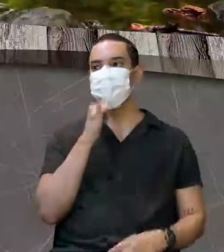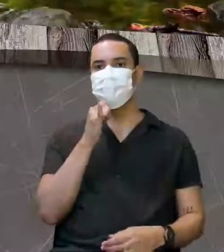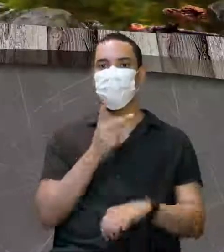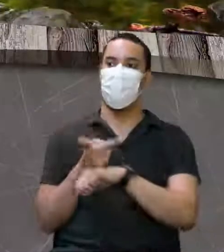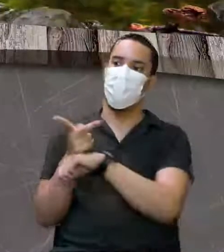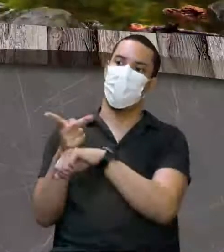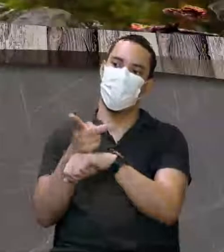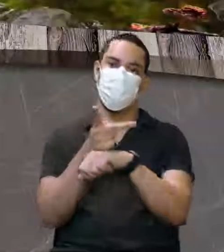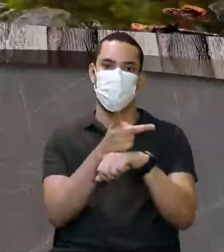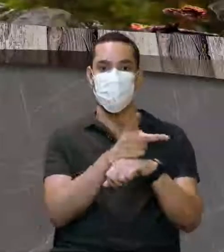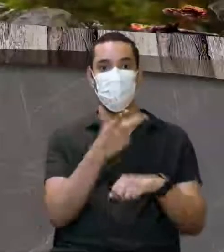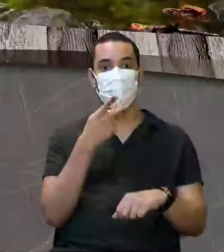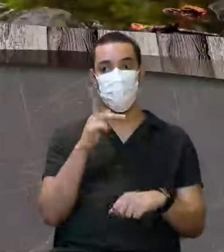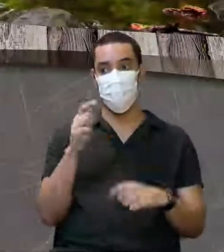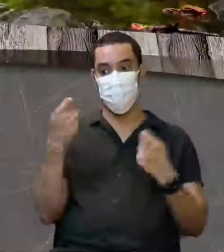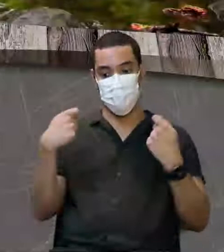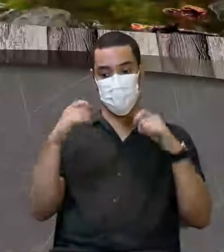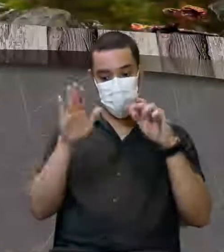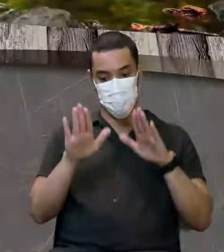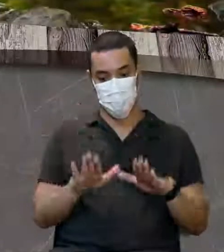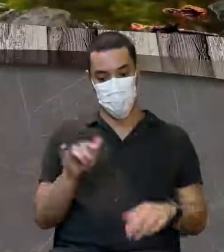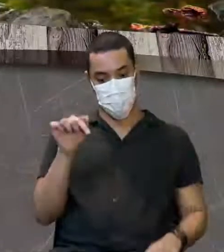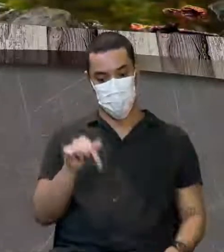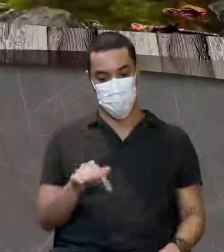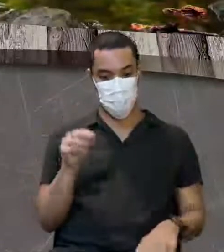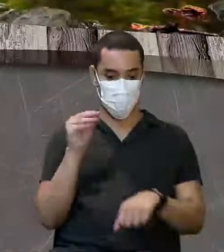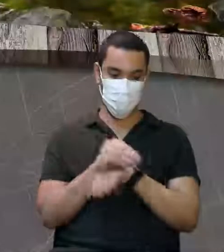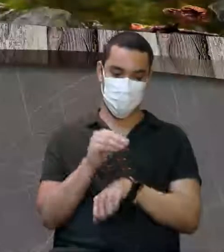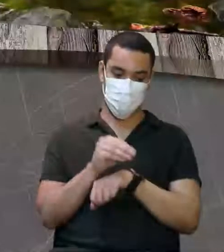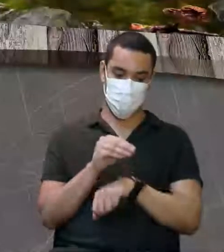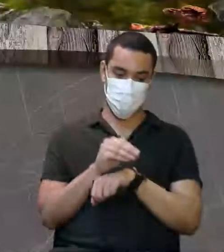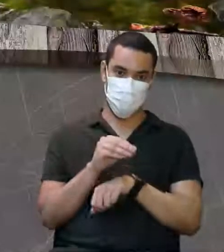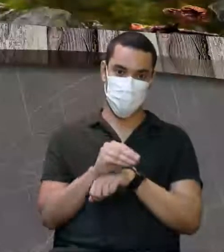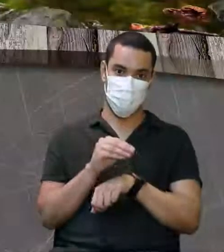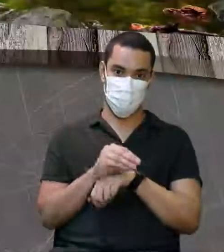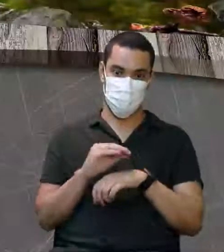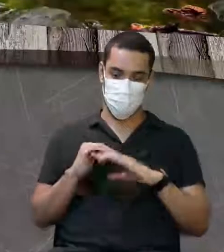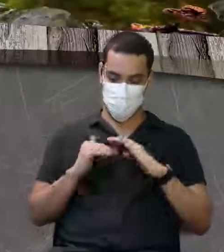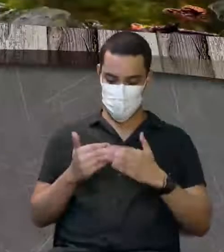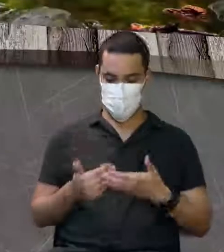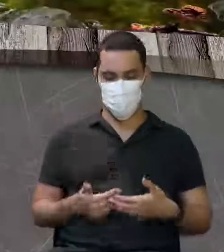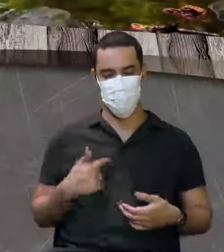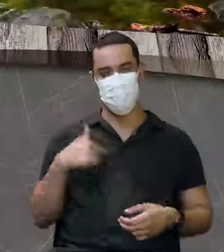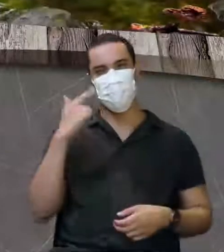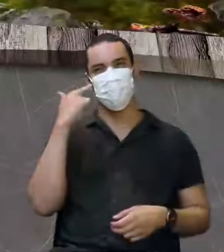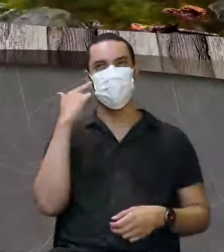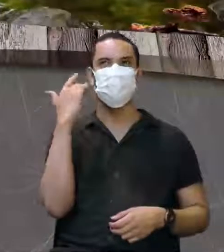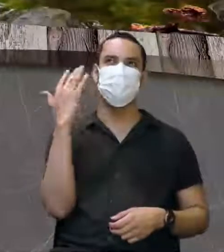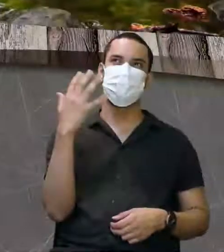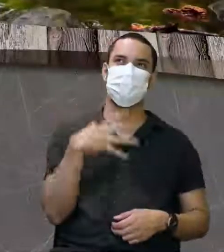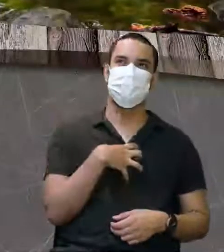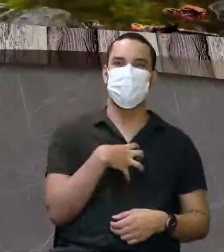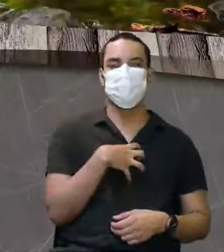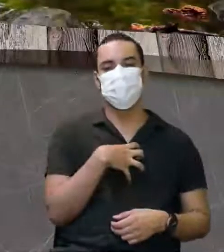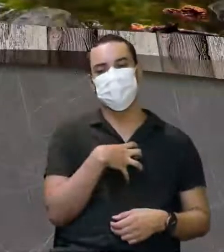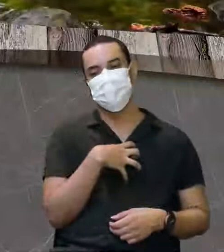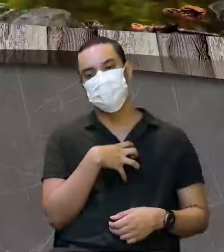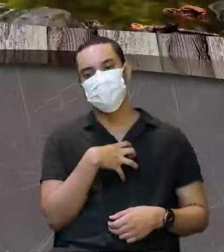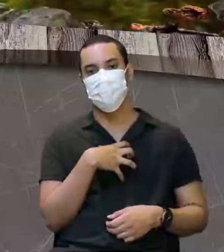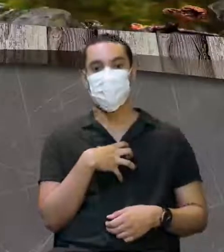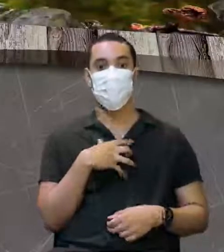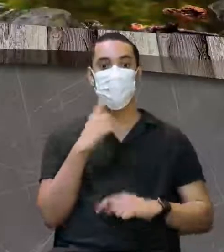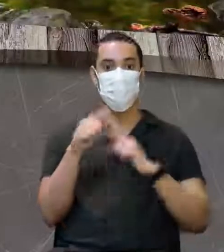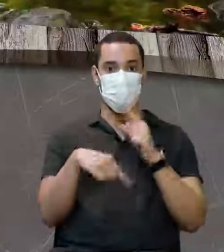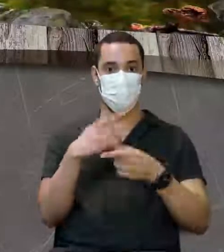de caça. Então, elas, ó, vamos ter que manter aqui, vamos melhor ficar aqui, ficar um pouco mais sonolentas, enfim. Quando eles